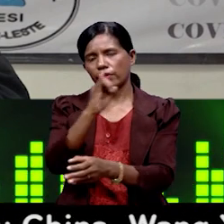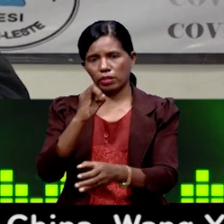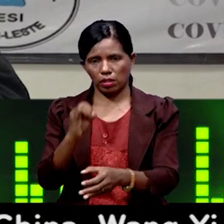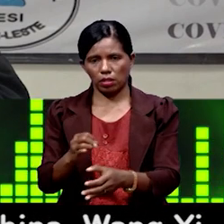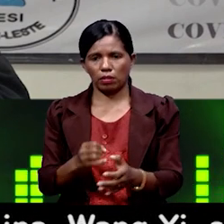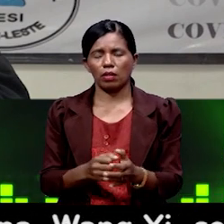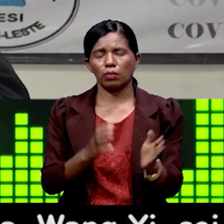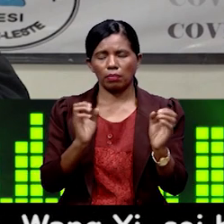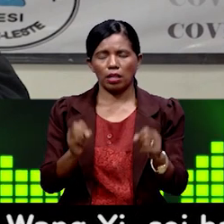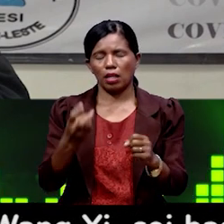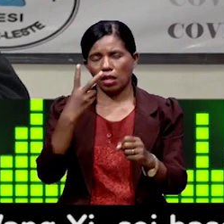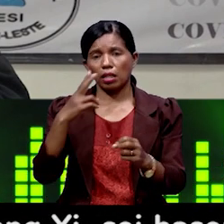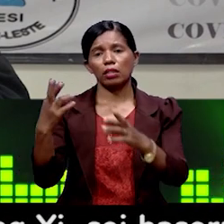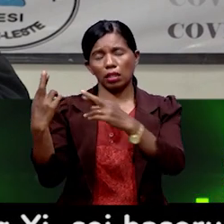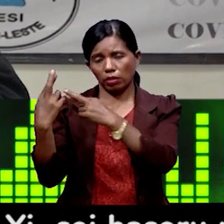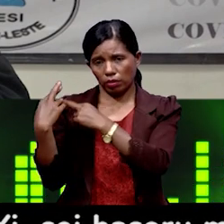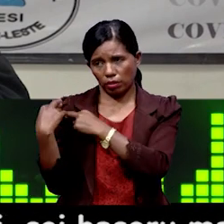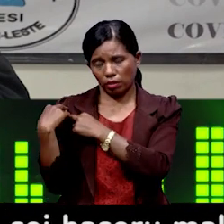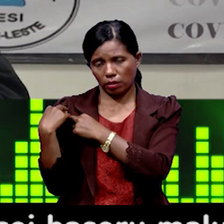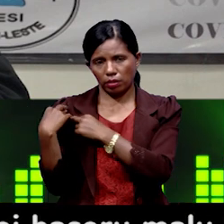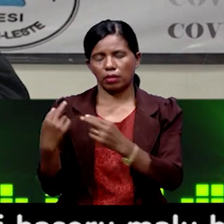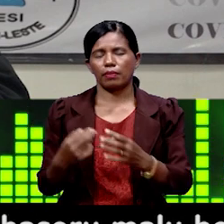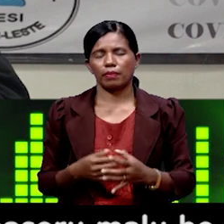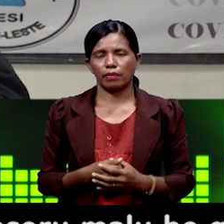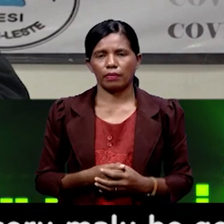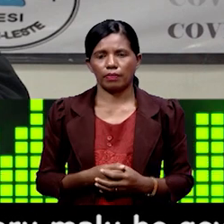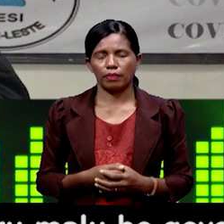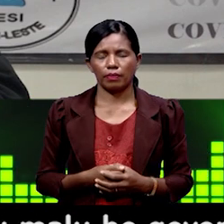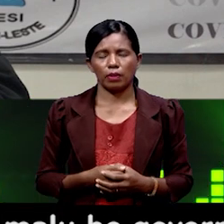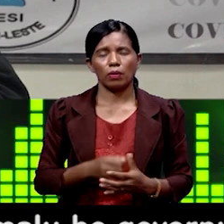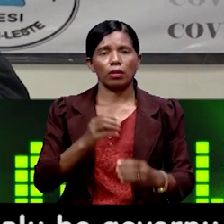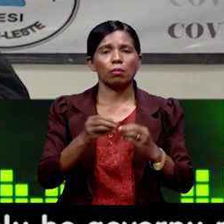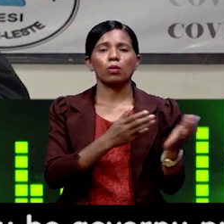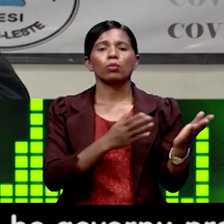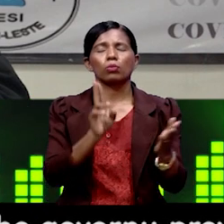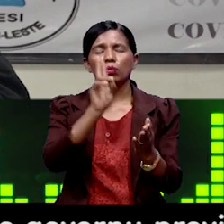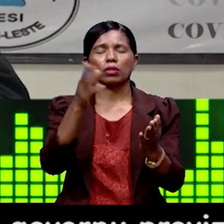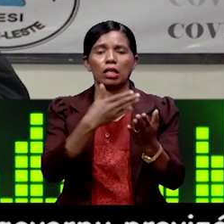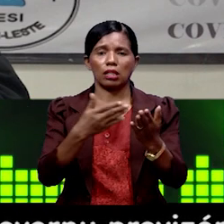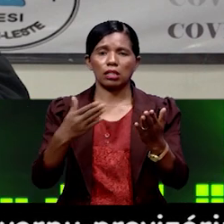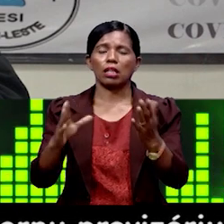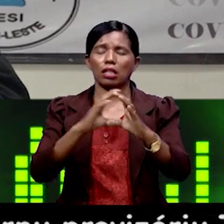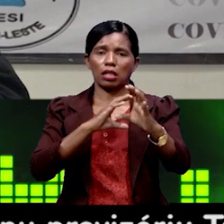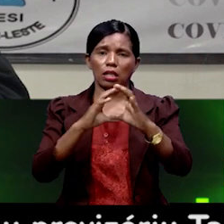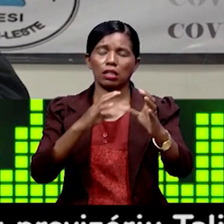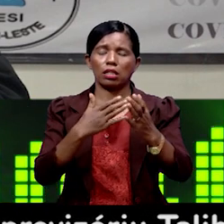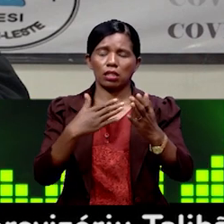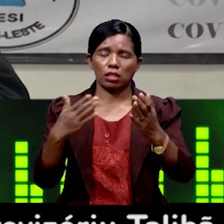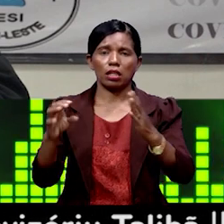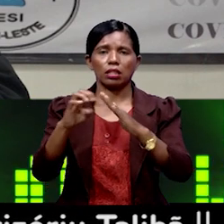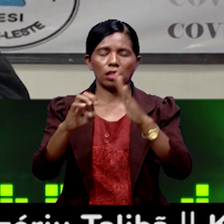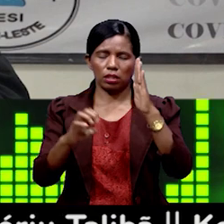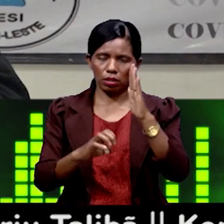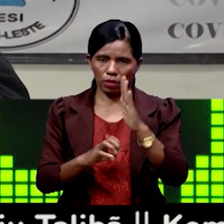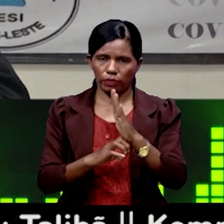processo autor ser né atu responsabiliza iha ba responsabiliza tuir lei quando ba sira usa